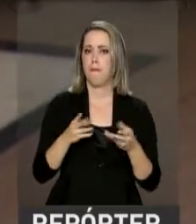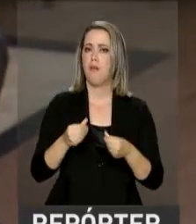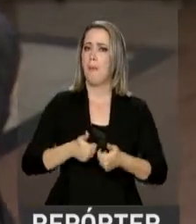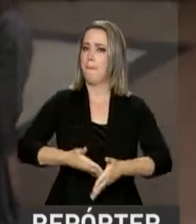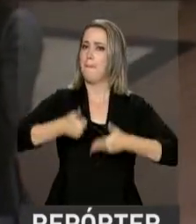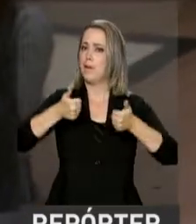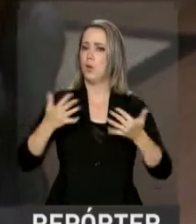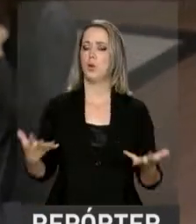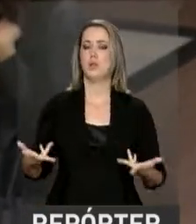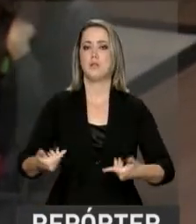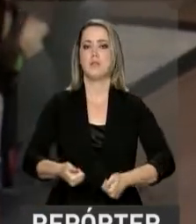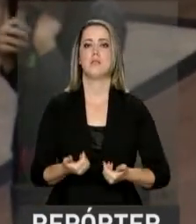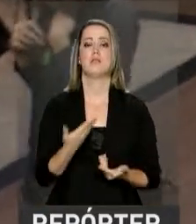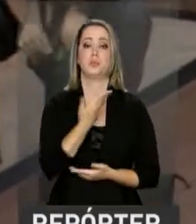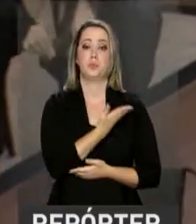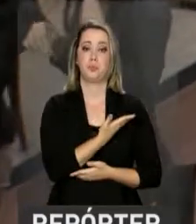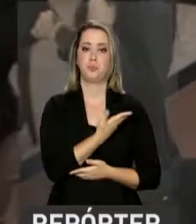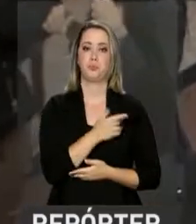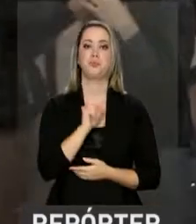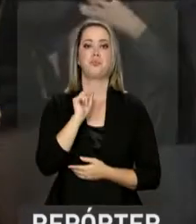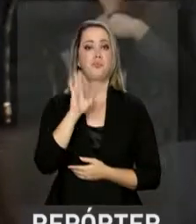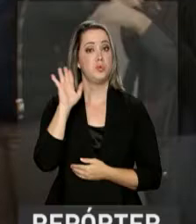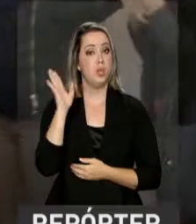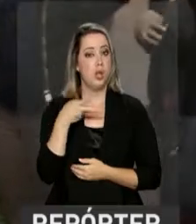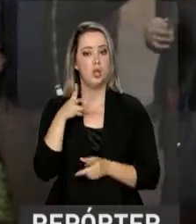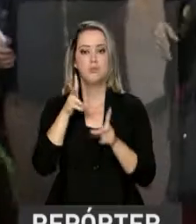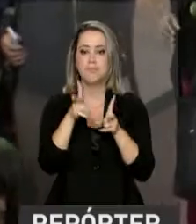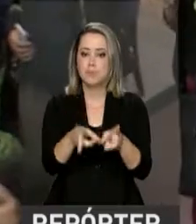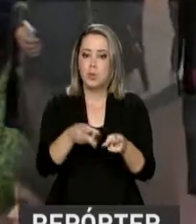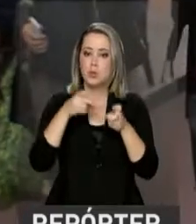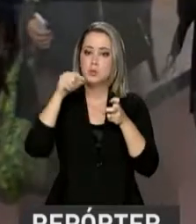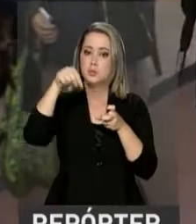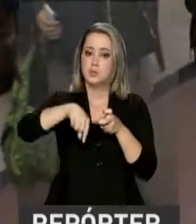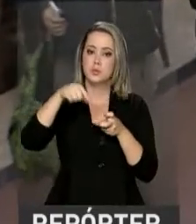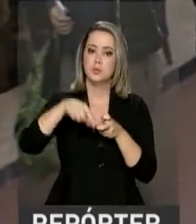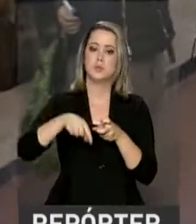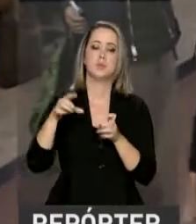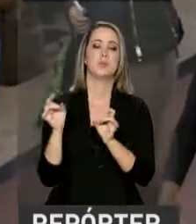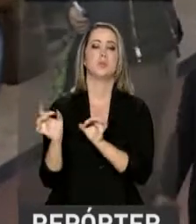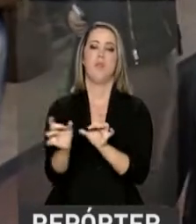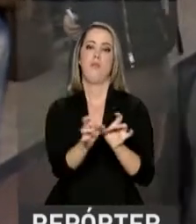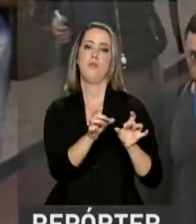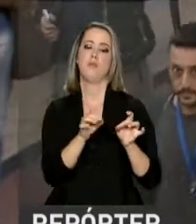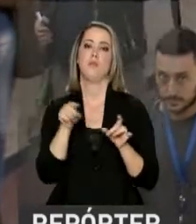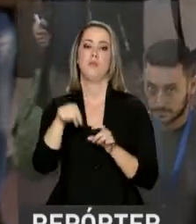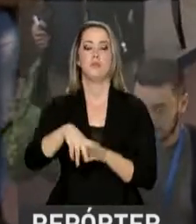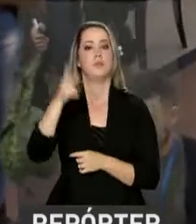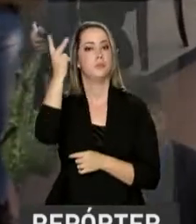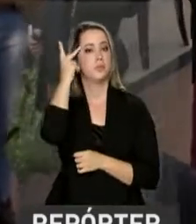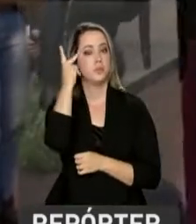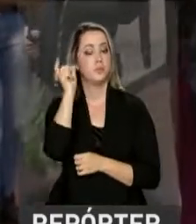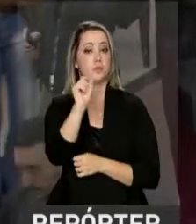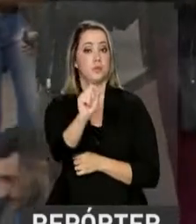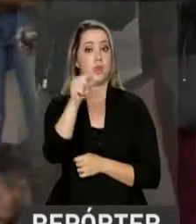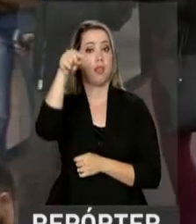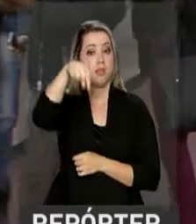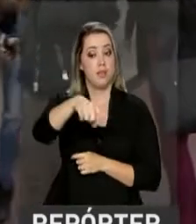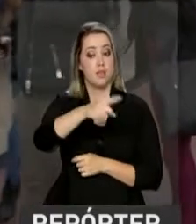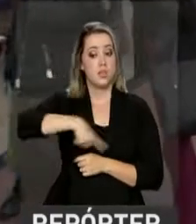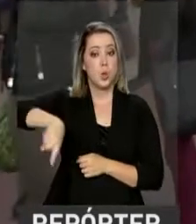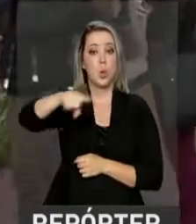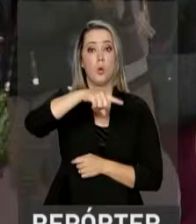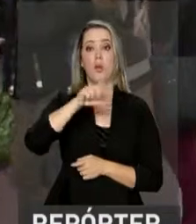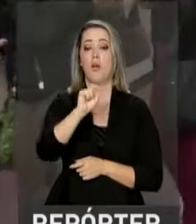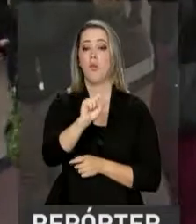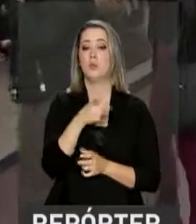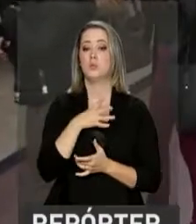de Parcerias de Investimentos pode ser constatada aqui, no Salão de Pregões da Bolsa de Valores de São Paulo. Foi neste espaço